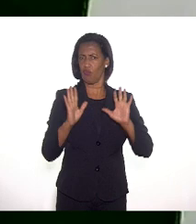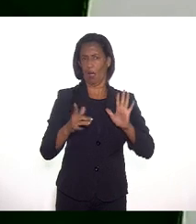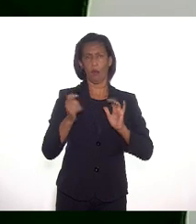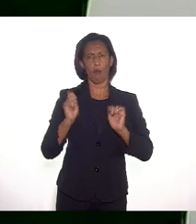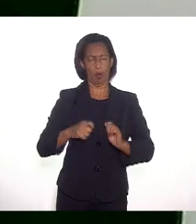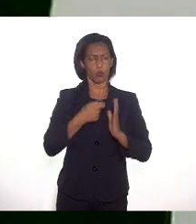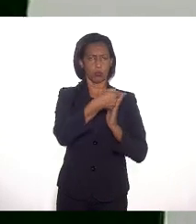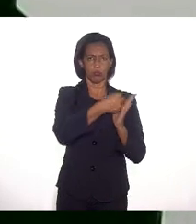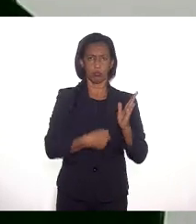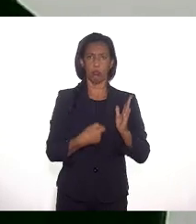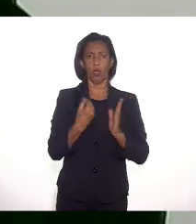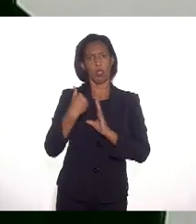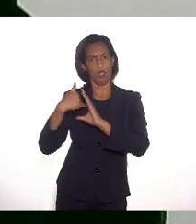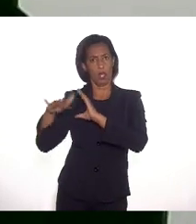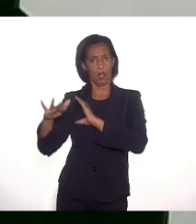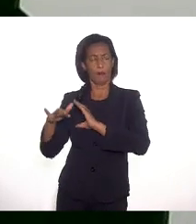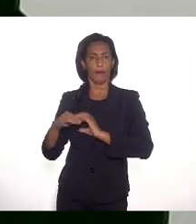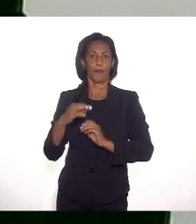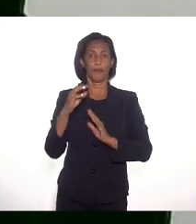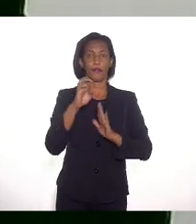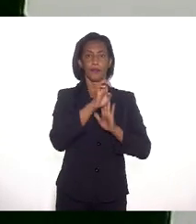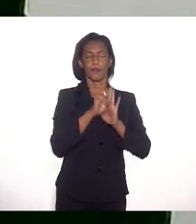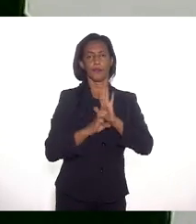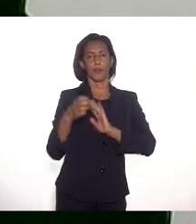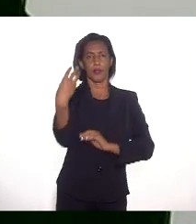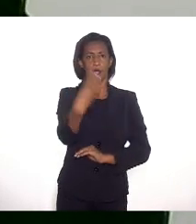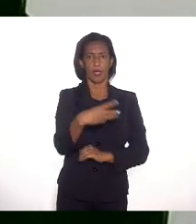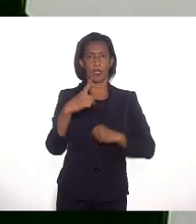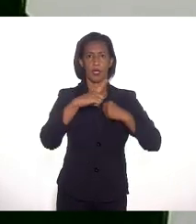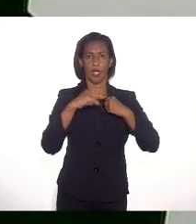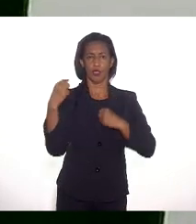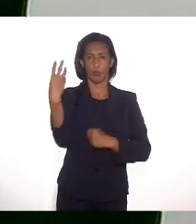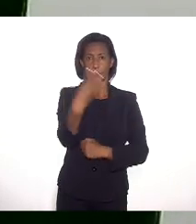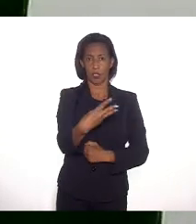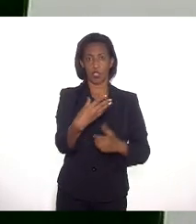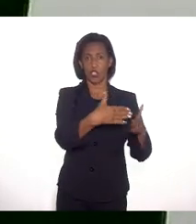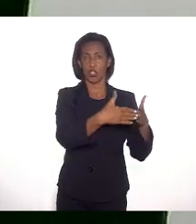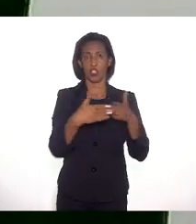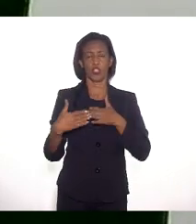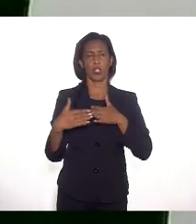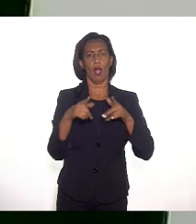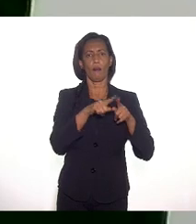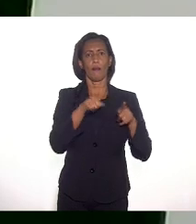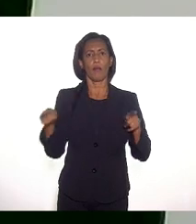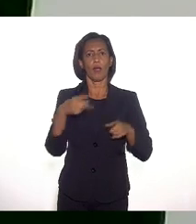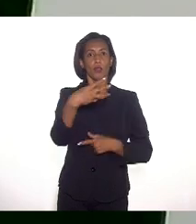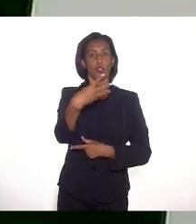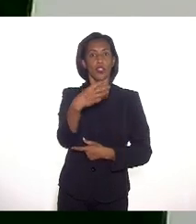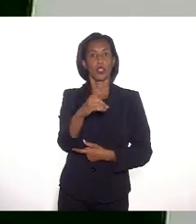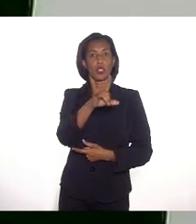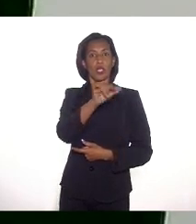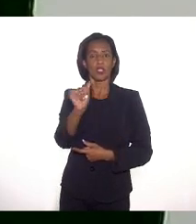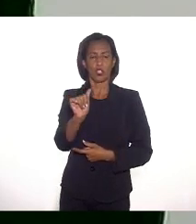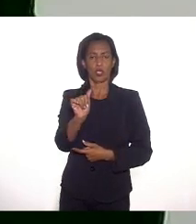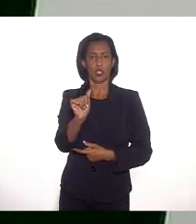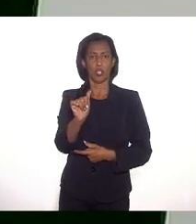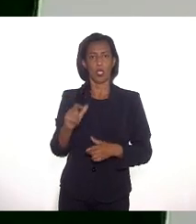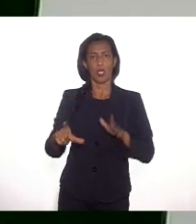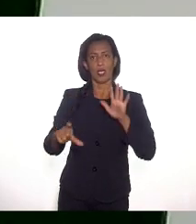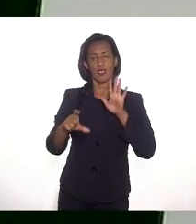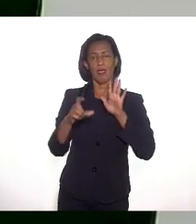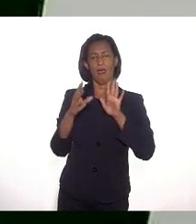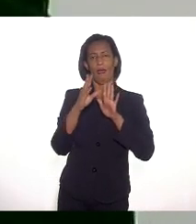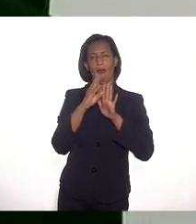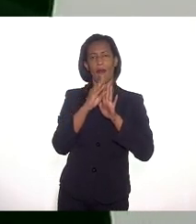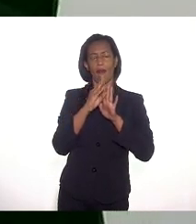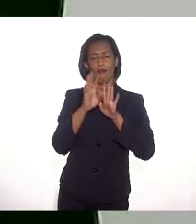grupo. A emenda 3, o artigo 3, é retirar o prazo de 30 dias de recomendação, e a emenda 4 não pode ter revogação